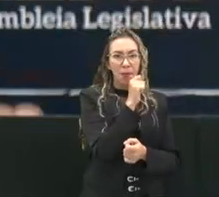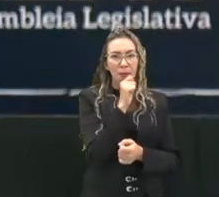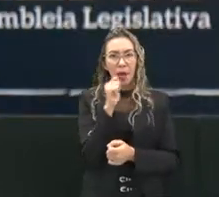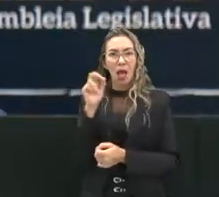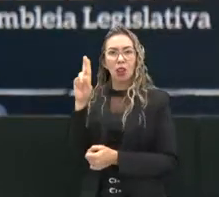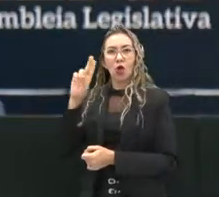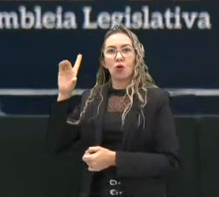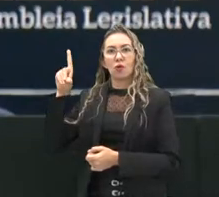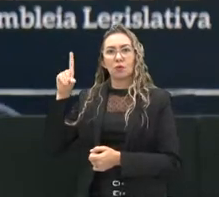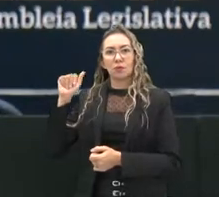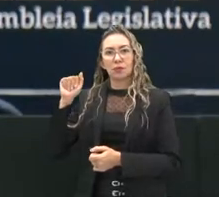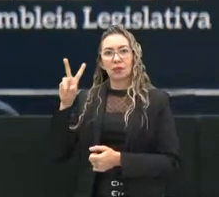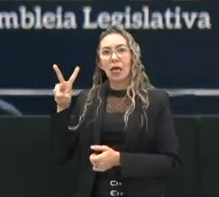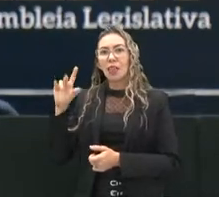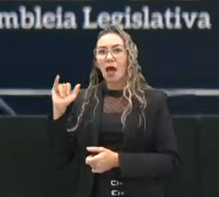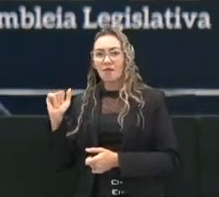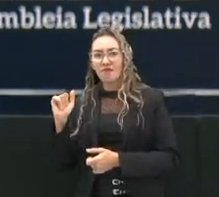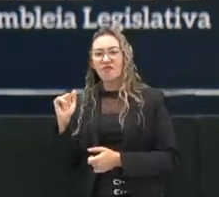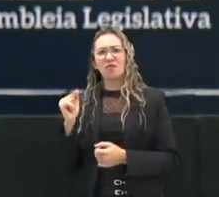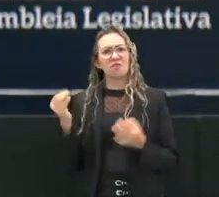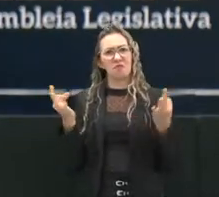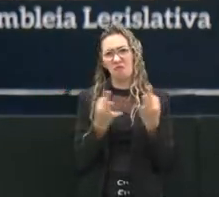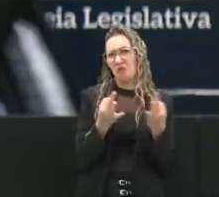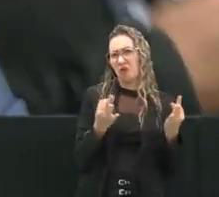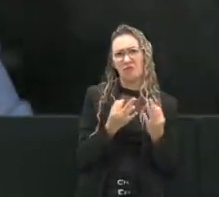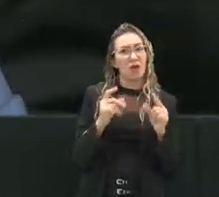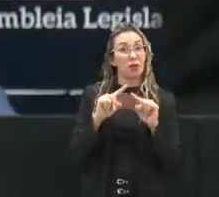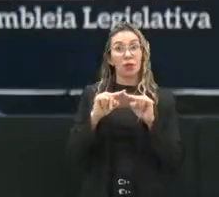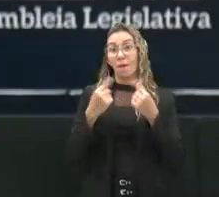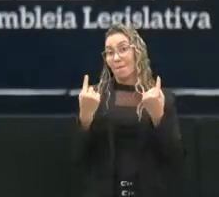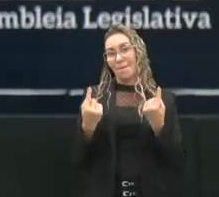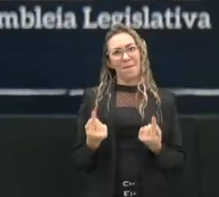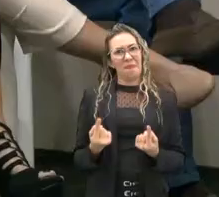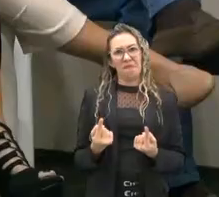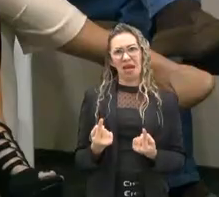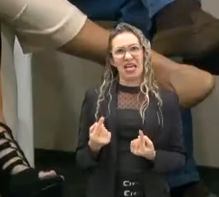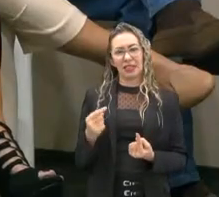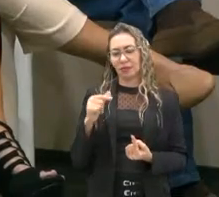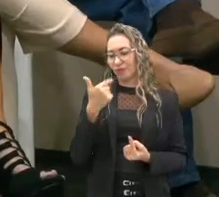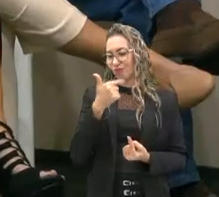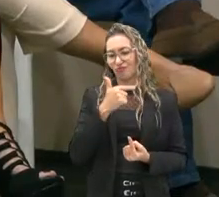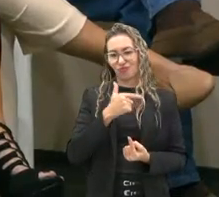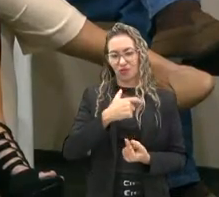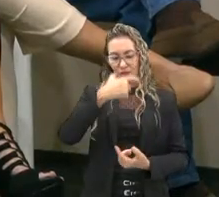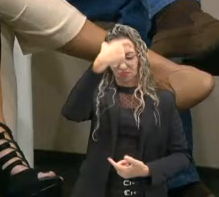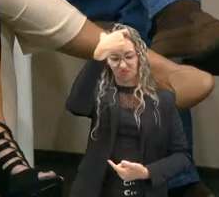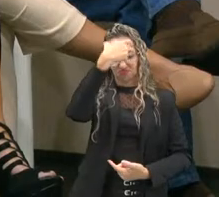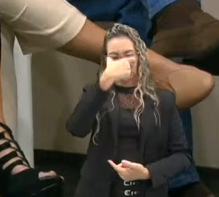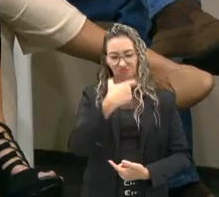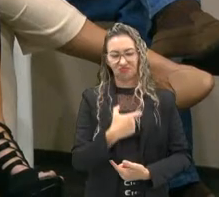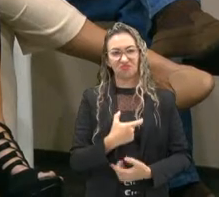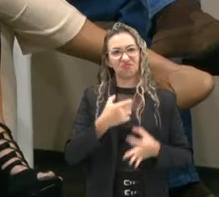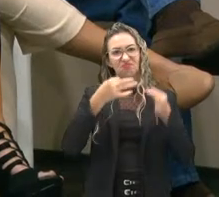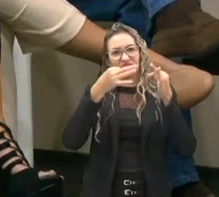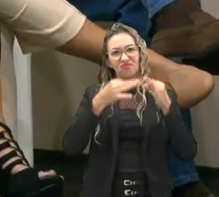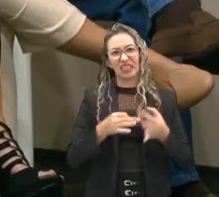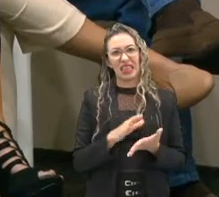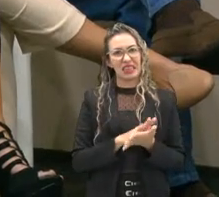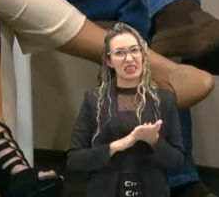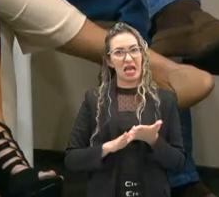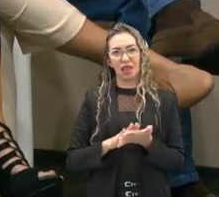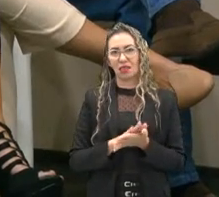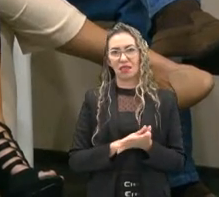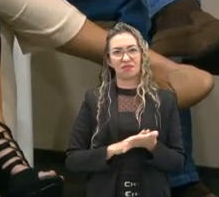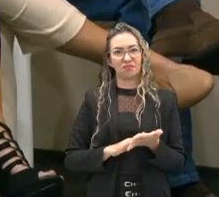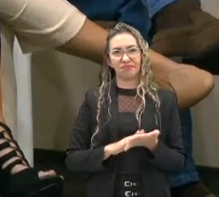jornalista, mas absolutamente sem caráter nenhum. Isso está no livro. Eu assino o livro